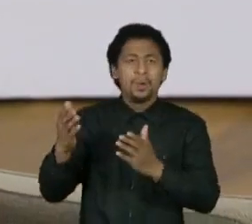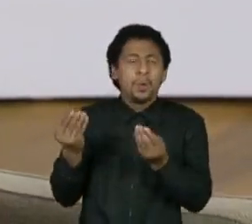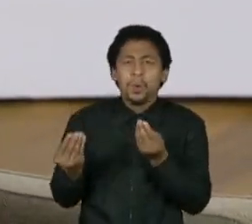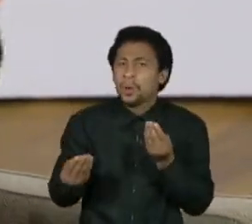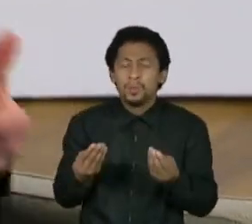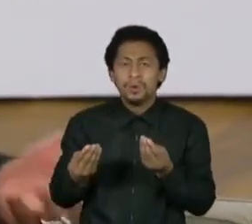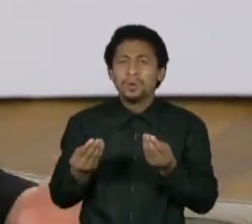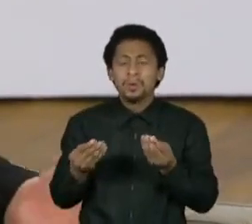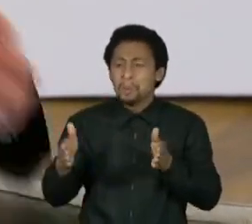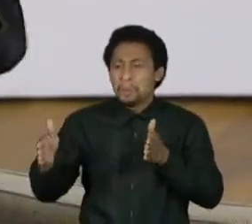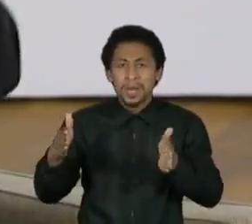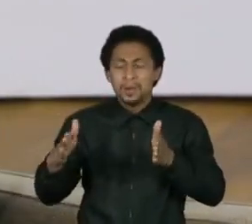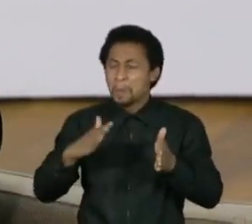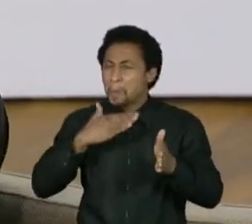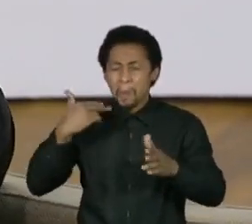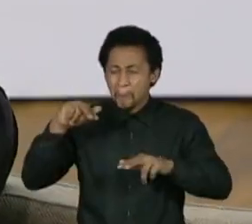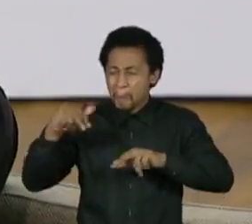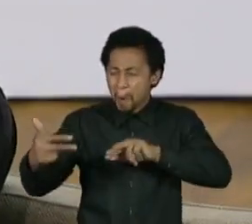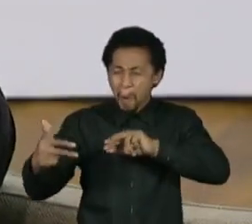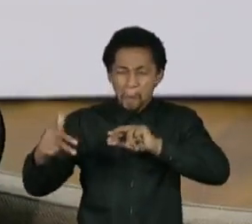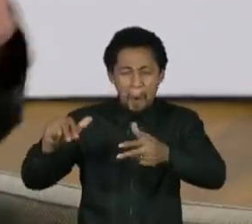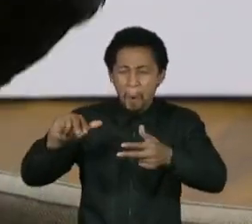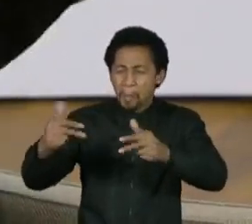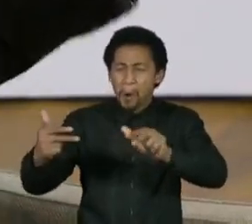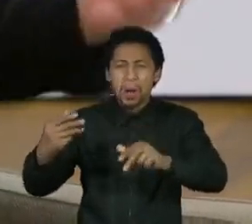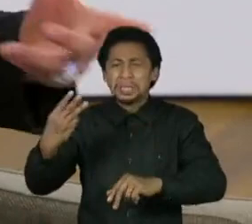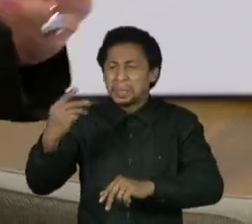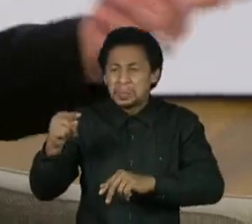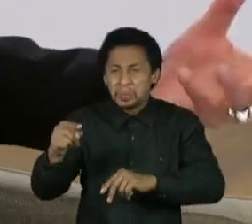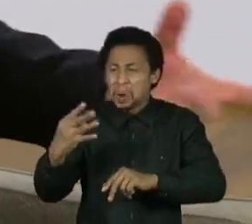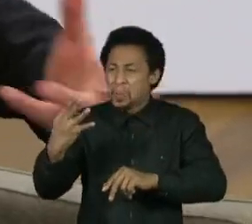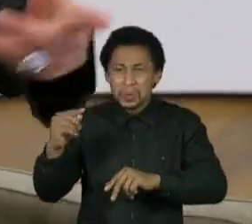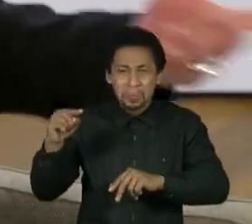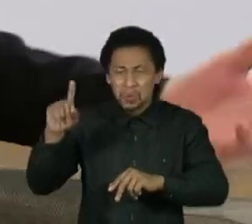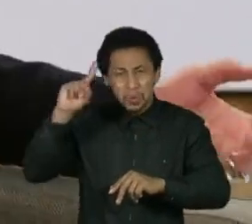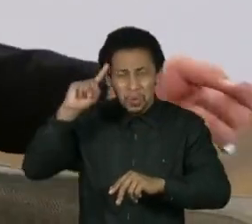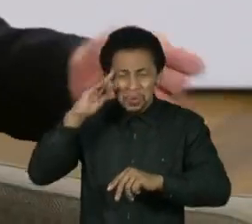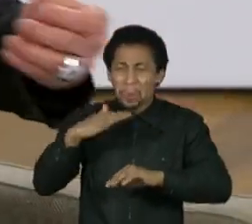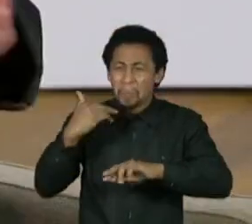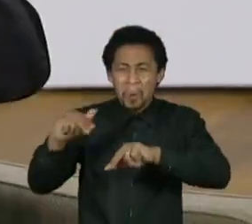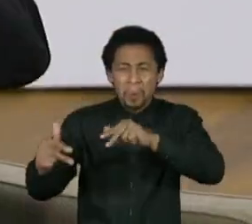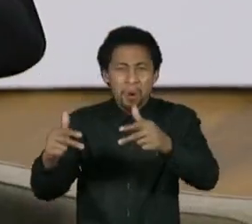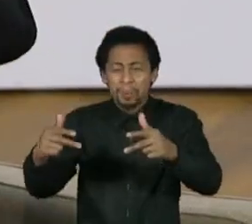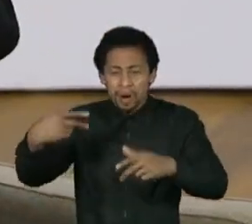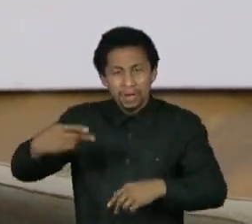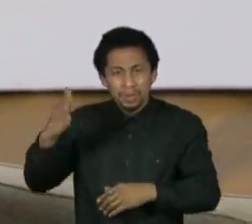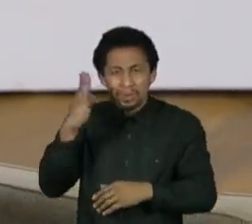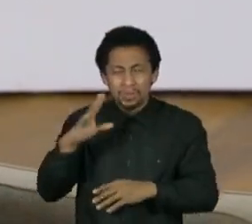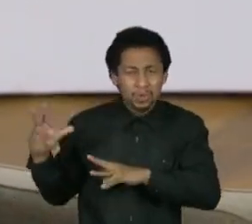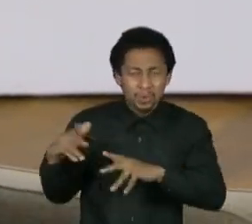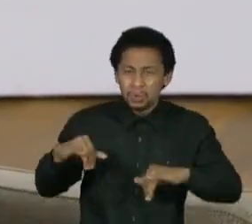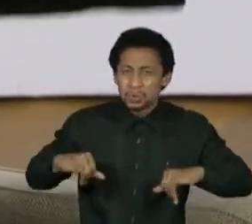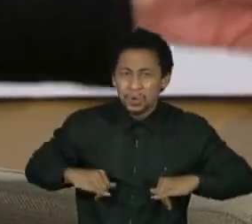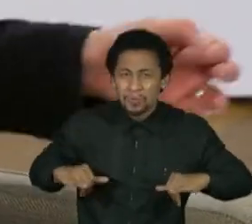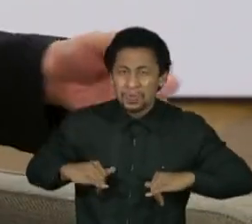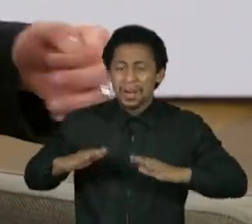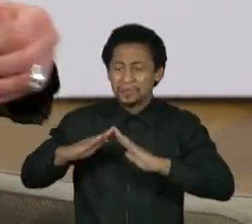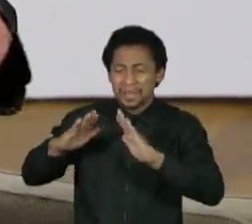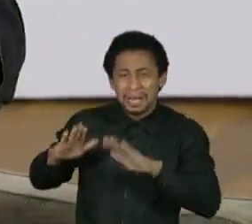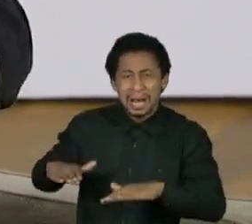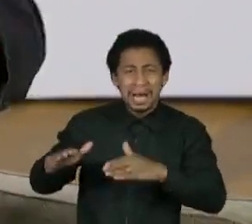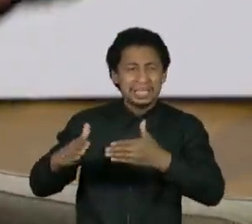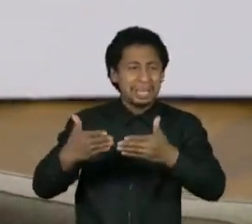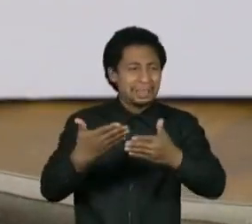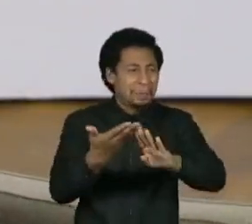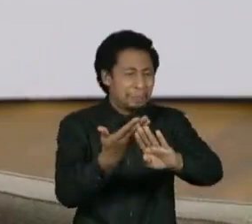mil, 4 mil pessoas por dia aqui, a Copa não era nossa. E a gente suando aqui, isolamento, vacina, o que vai